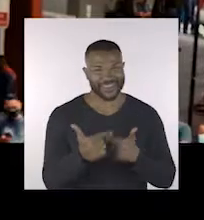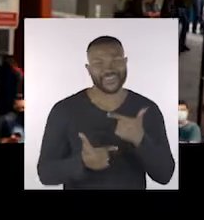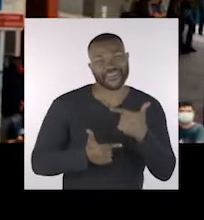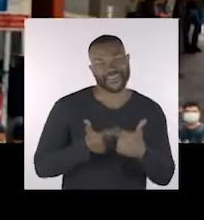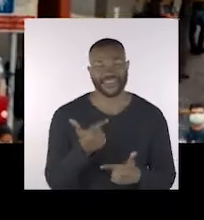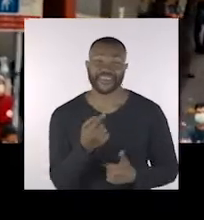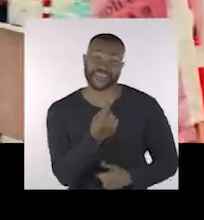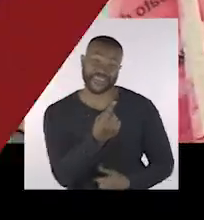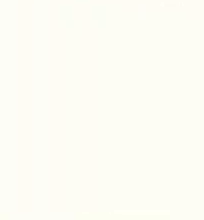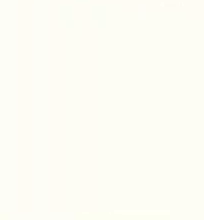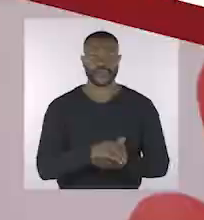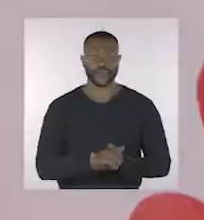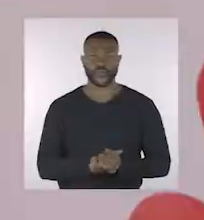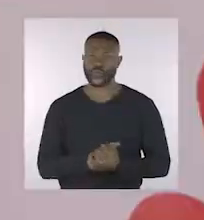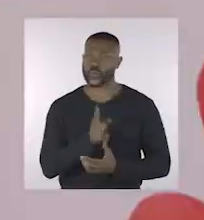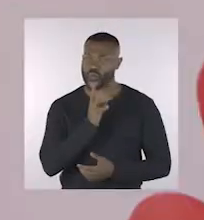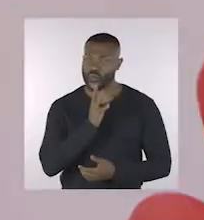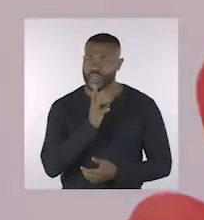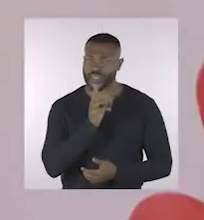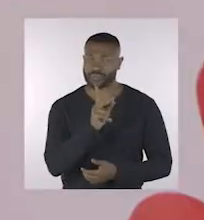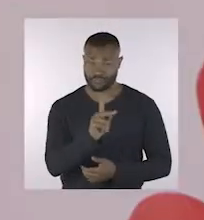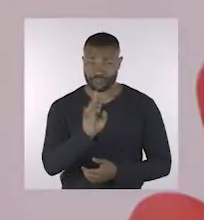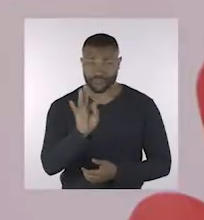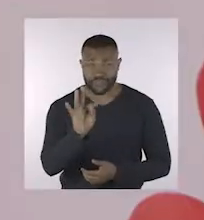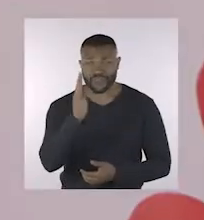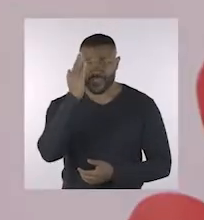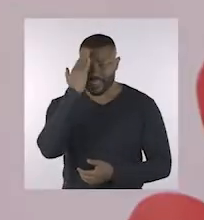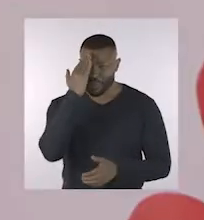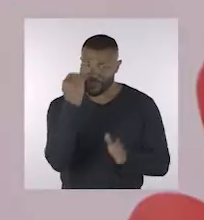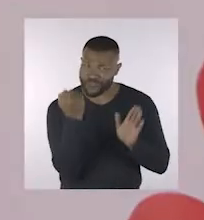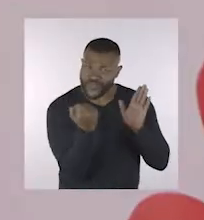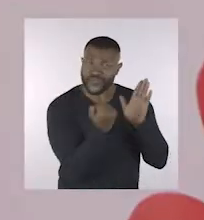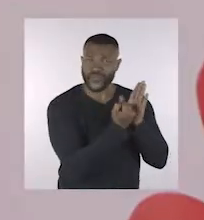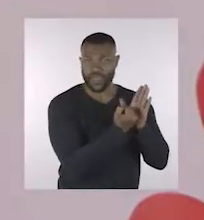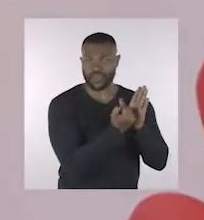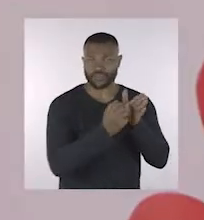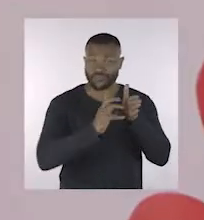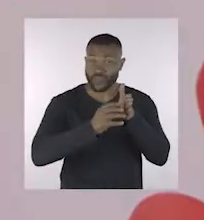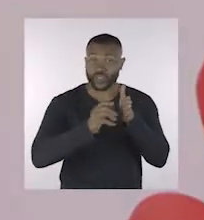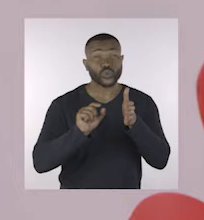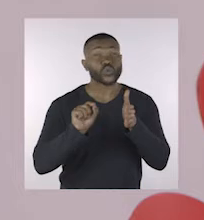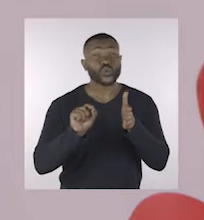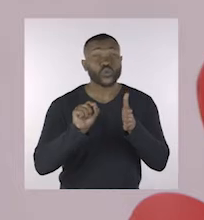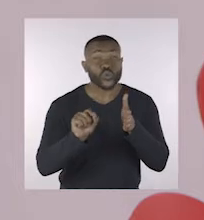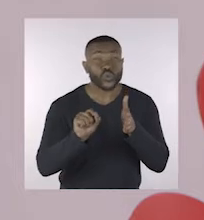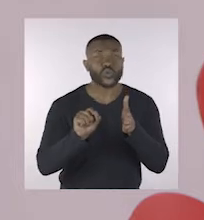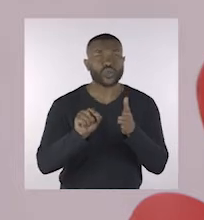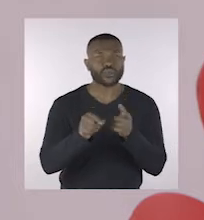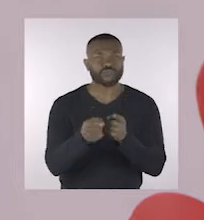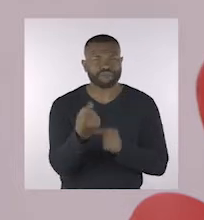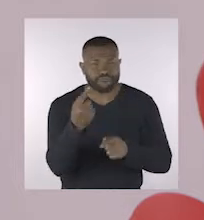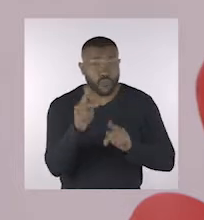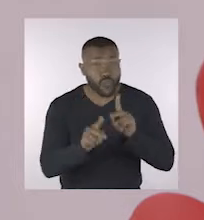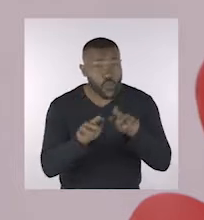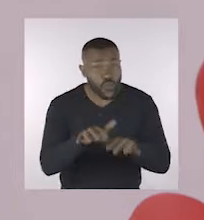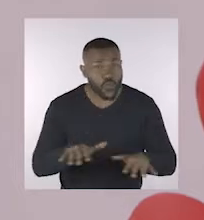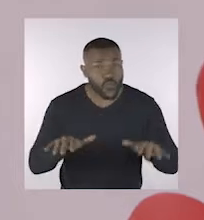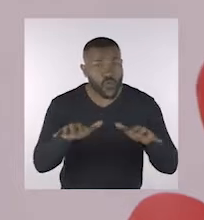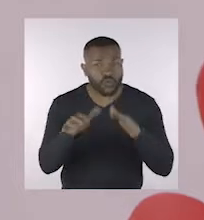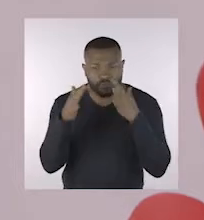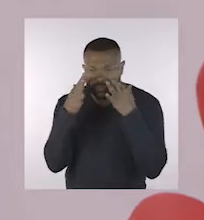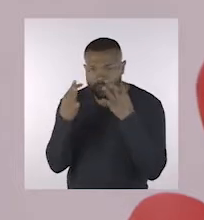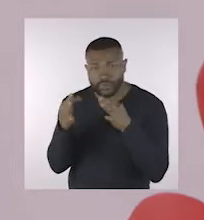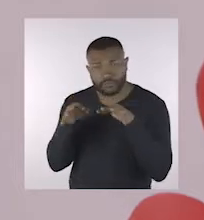E aí o que conhece o PT sabe que a marca registrada do partido é ouvir a voz do